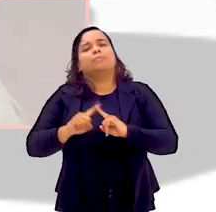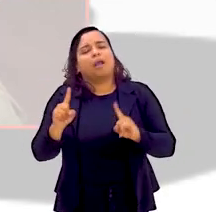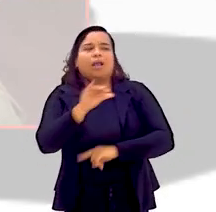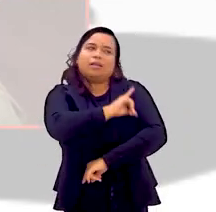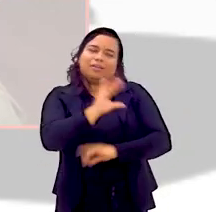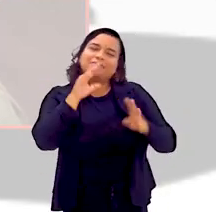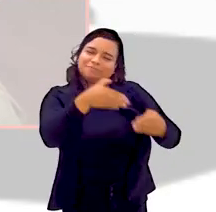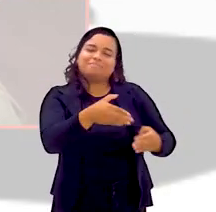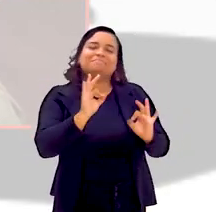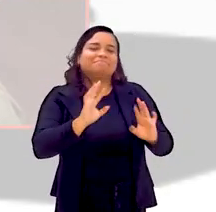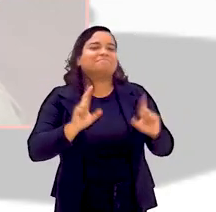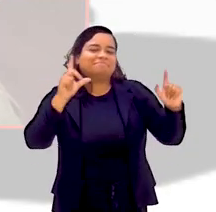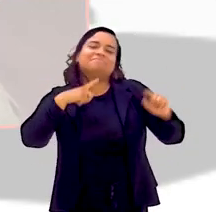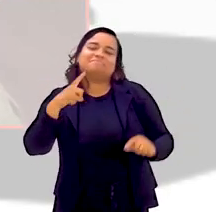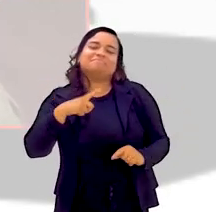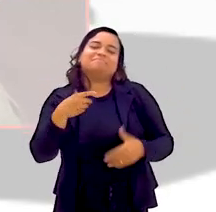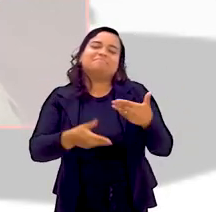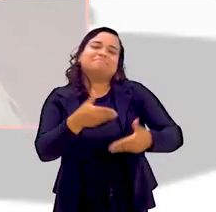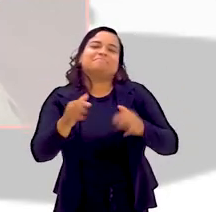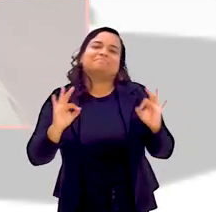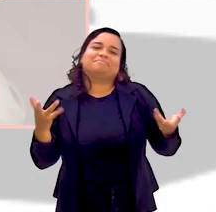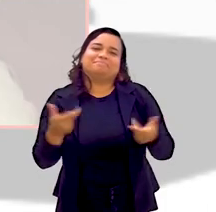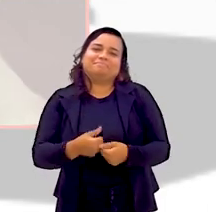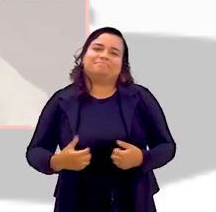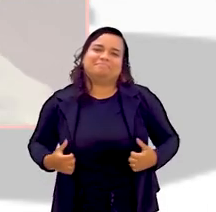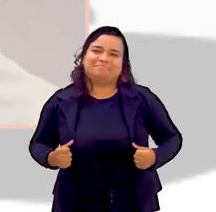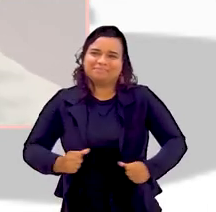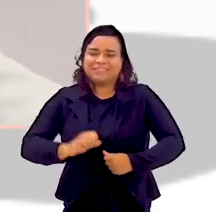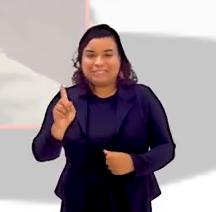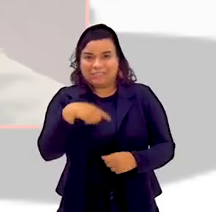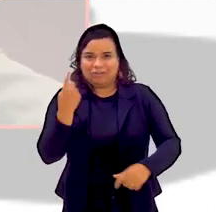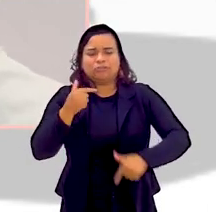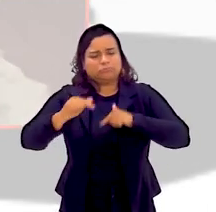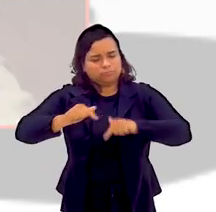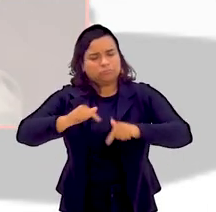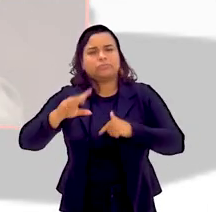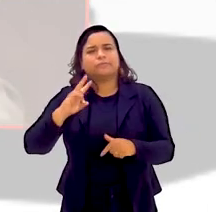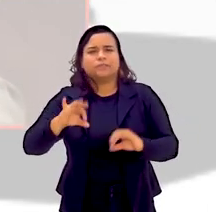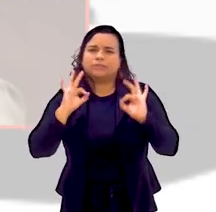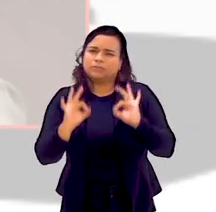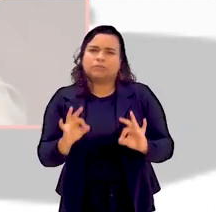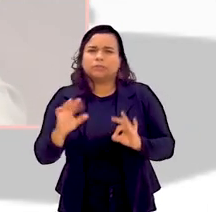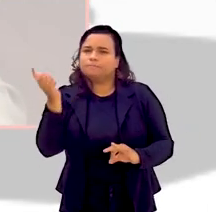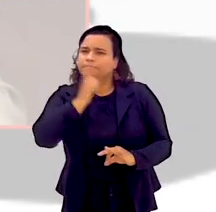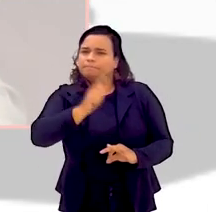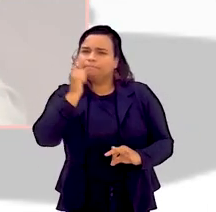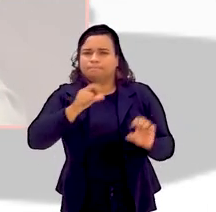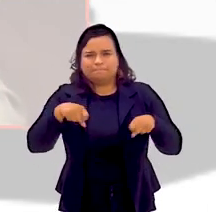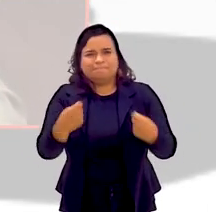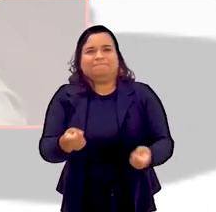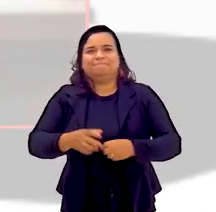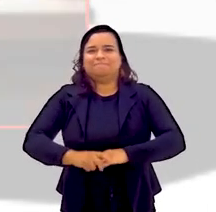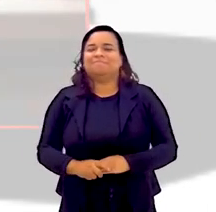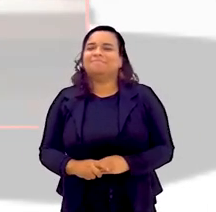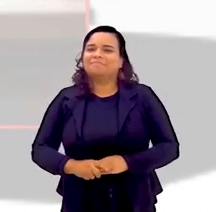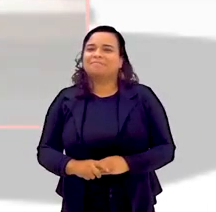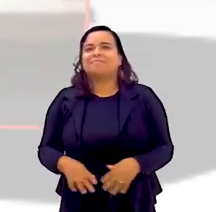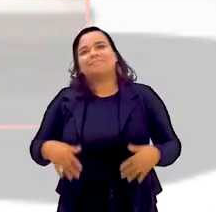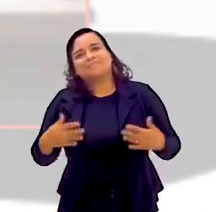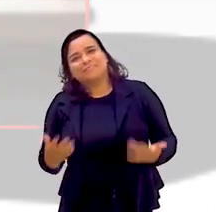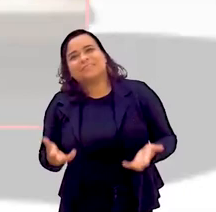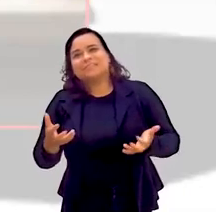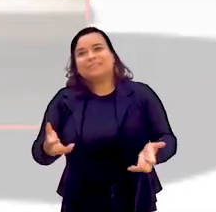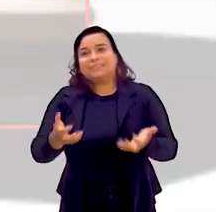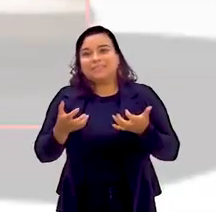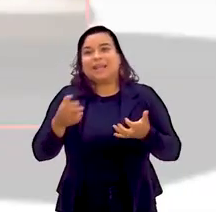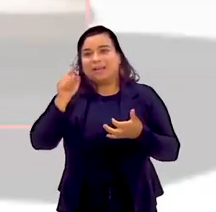o Rio, com certeza, é diferenciado nesse processo e a gente vai trabalhar para isso com todo o nosso empenho.